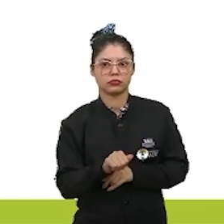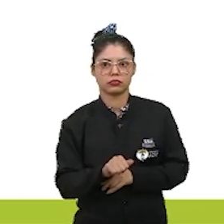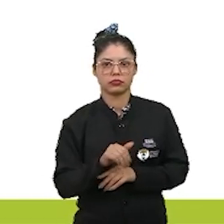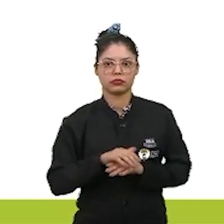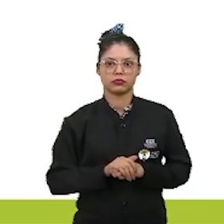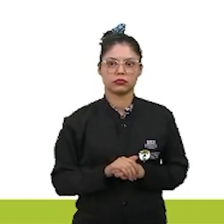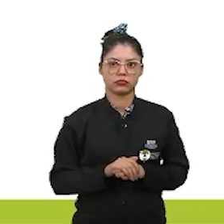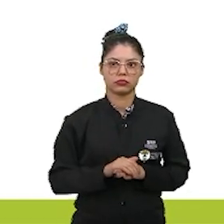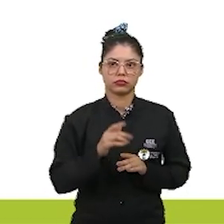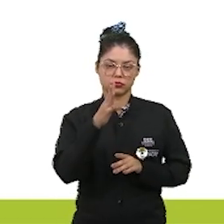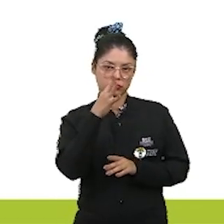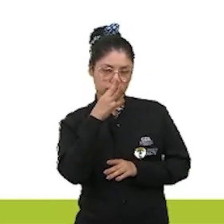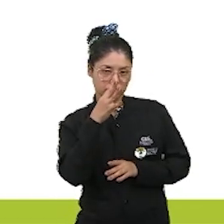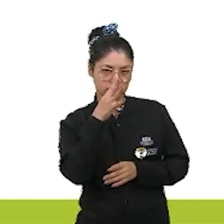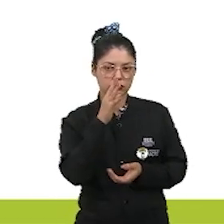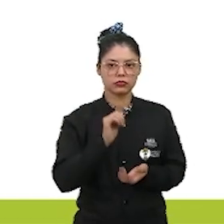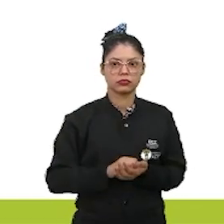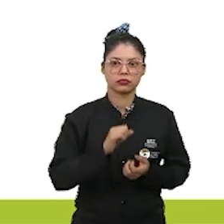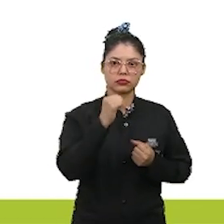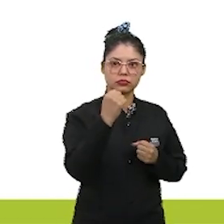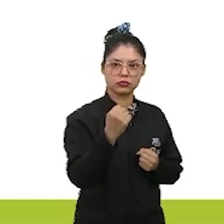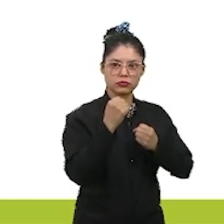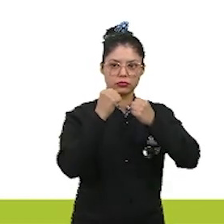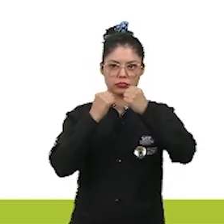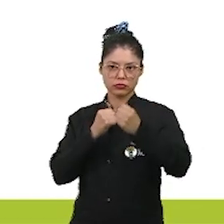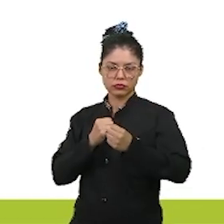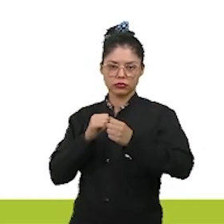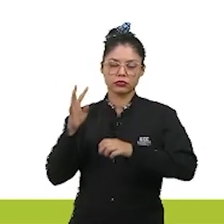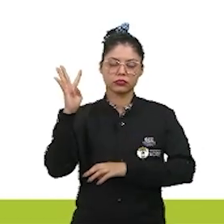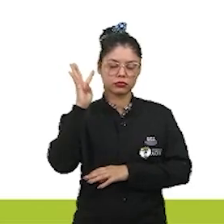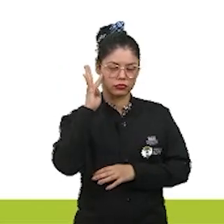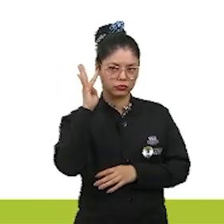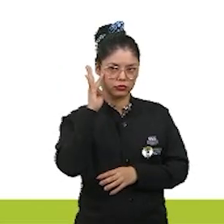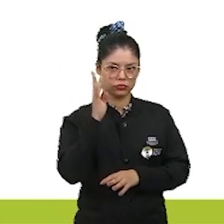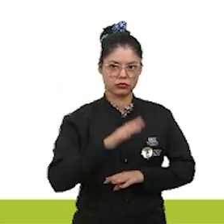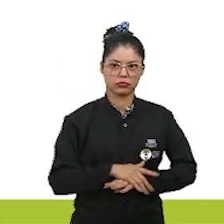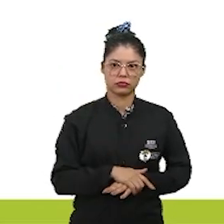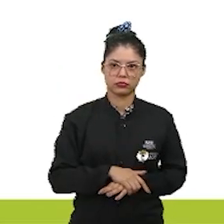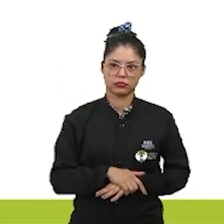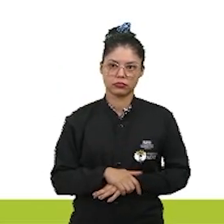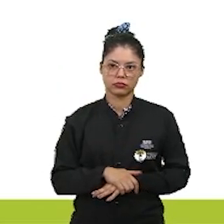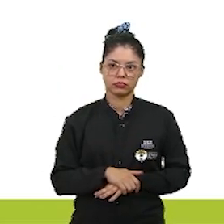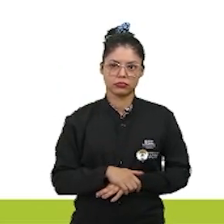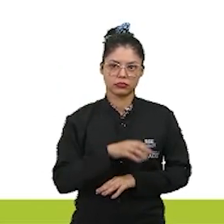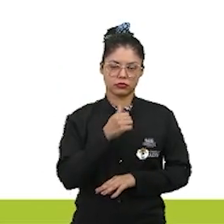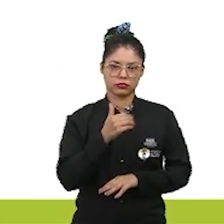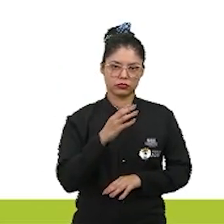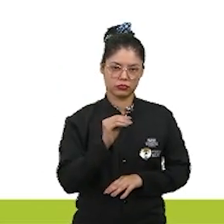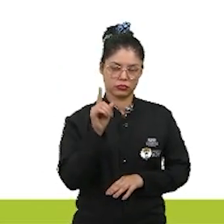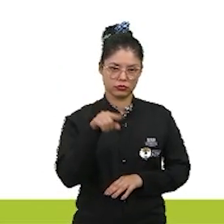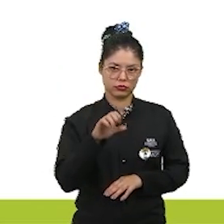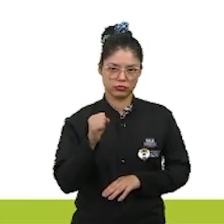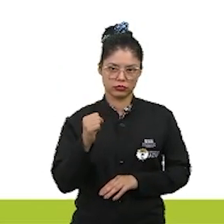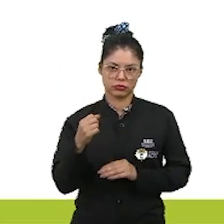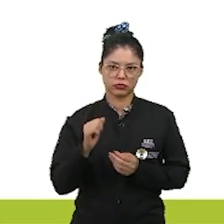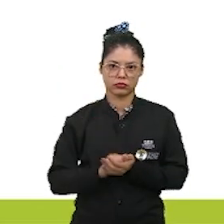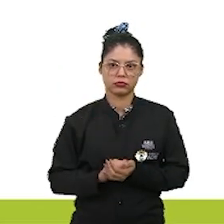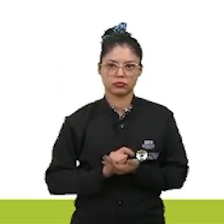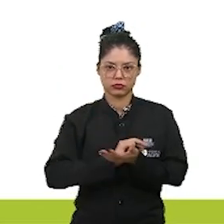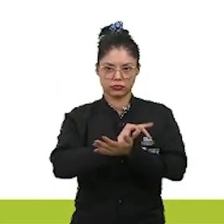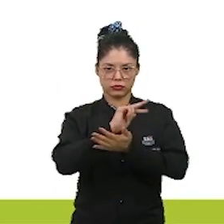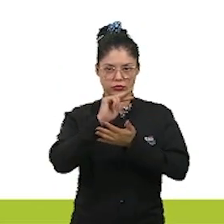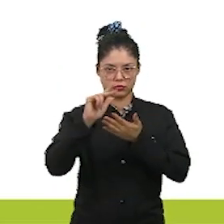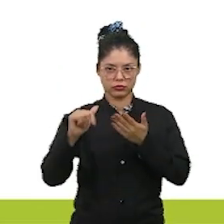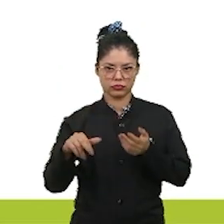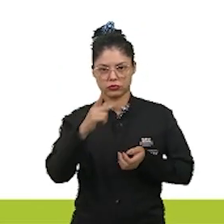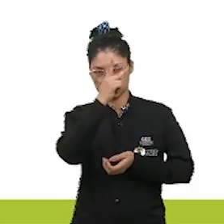Mariama Bá assistiu às lutas nesta quarta-feira, 10/8, ao lado de